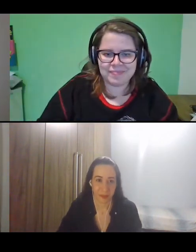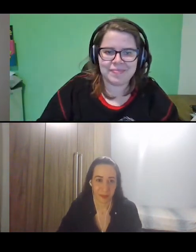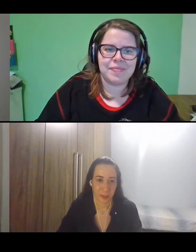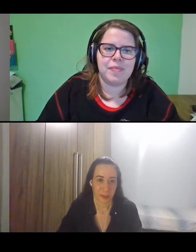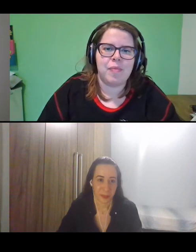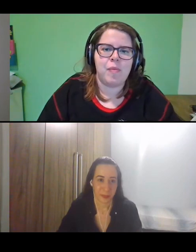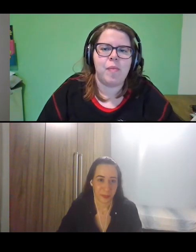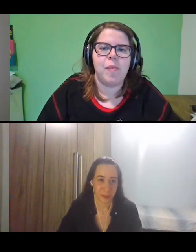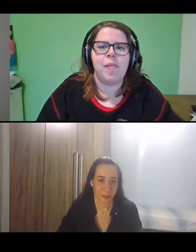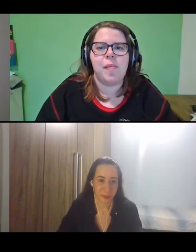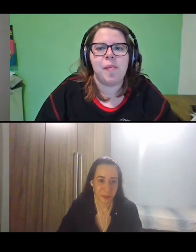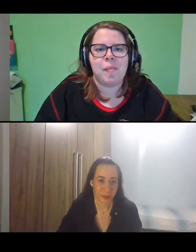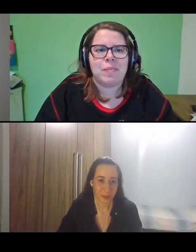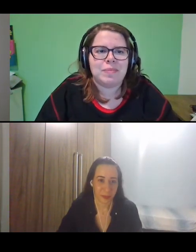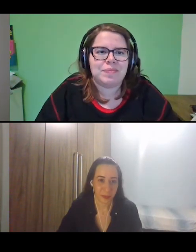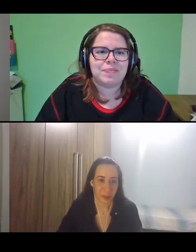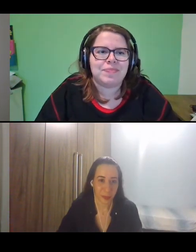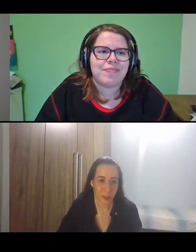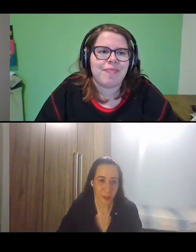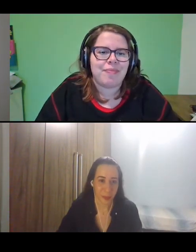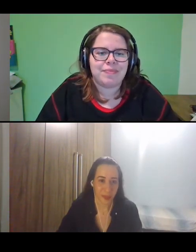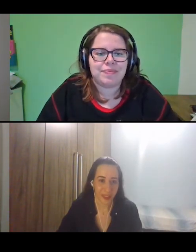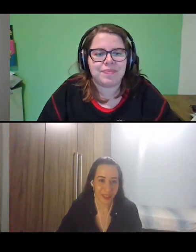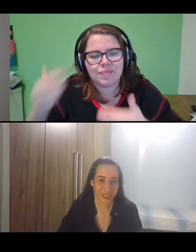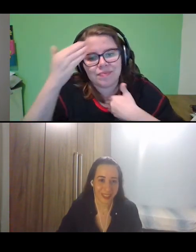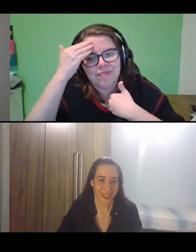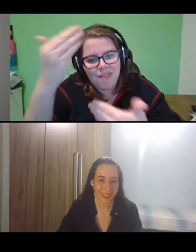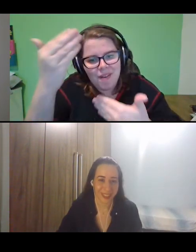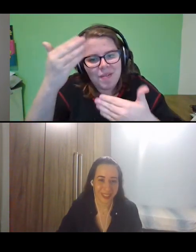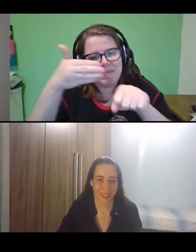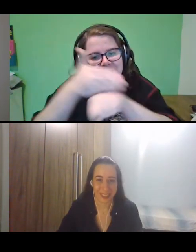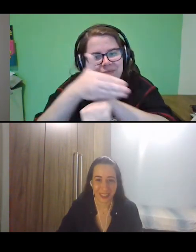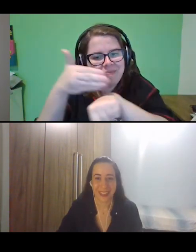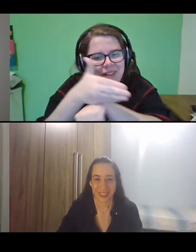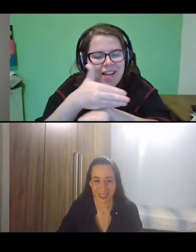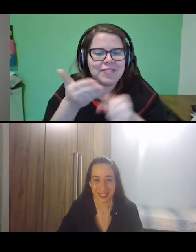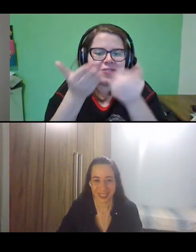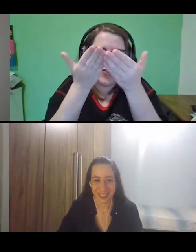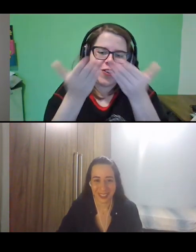Muito bom. Muito obrigada, muito obrigada pela participação de vocês.